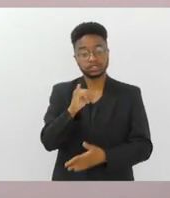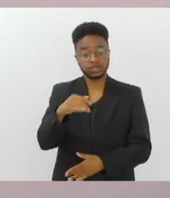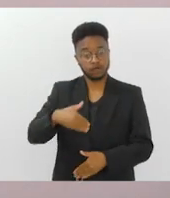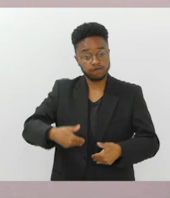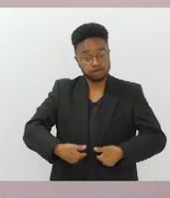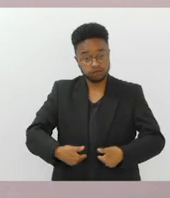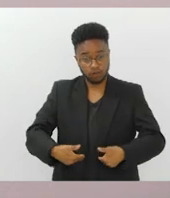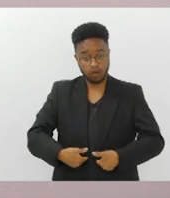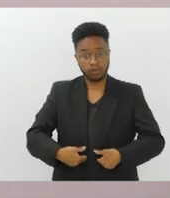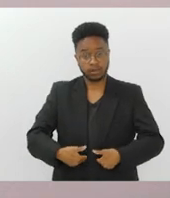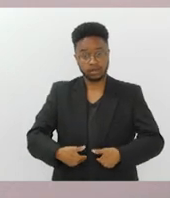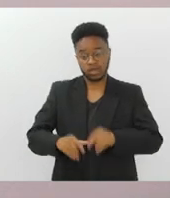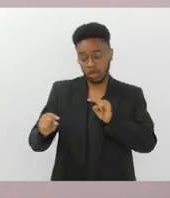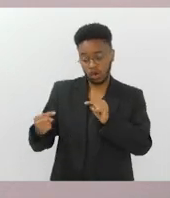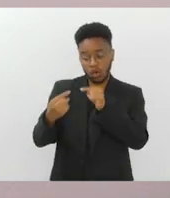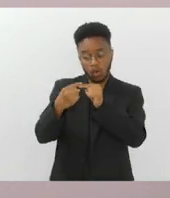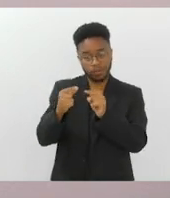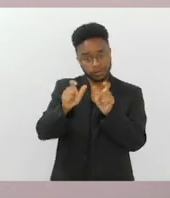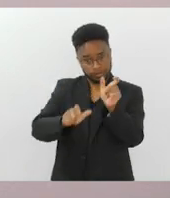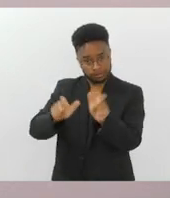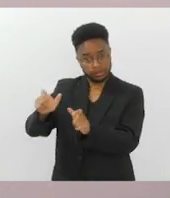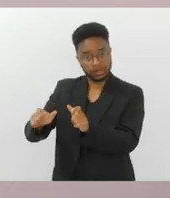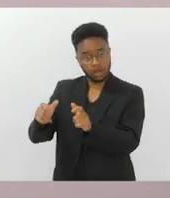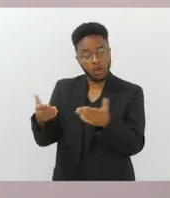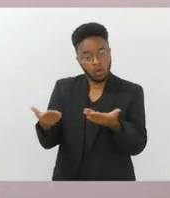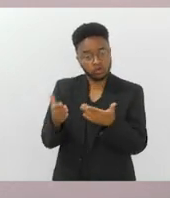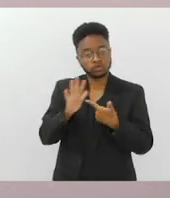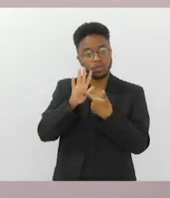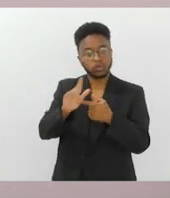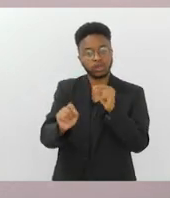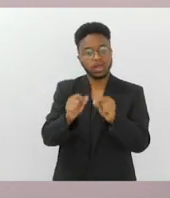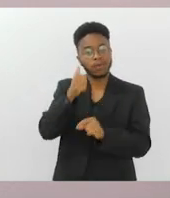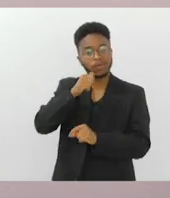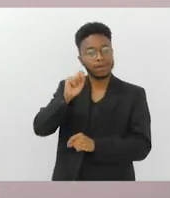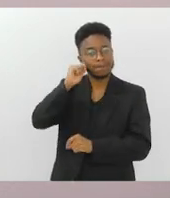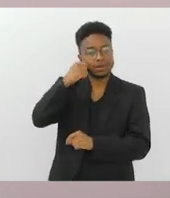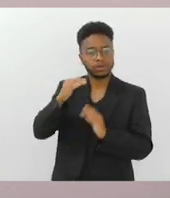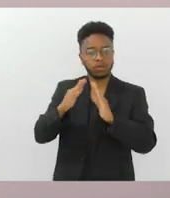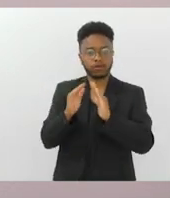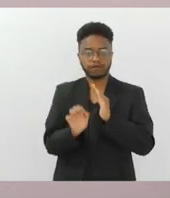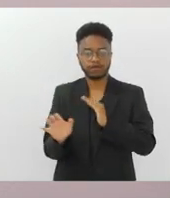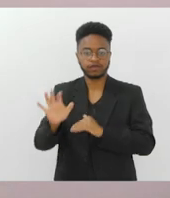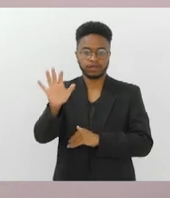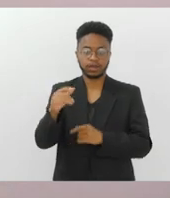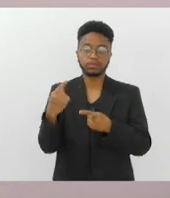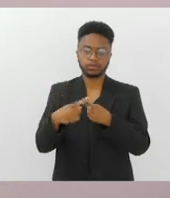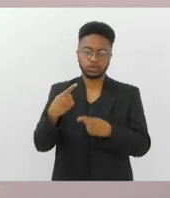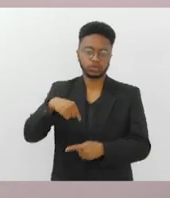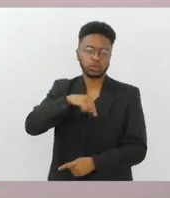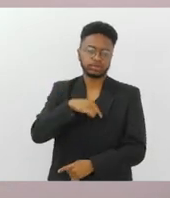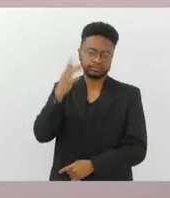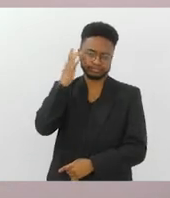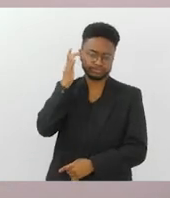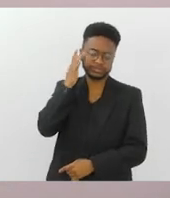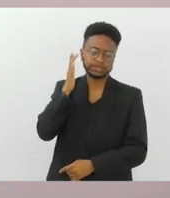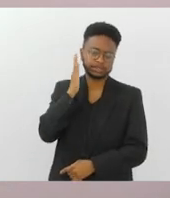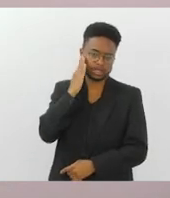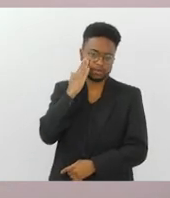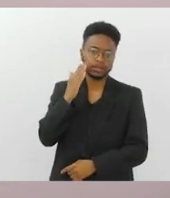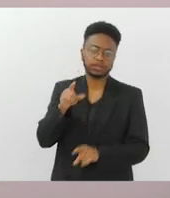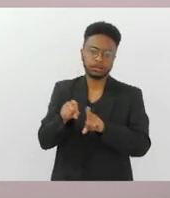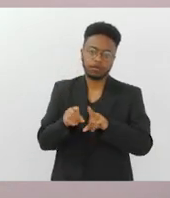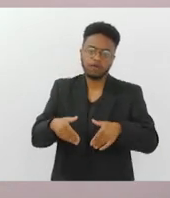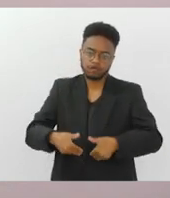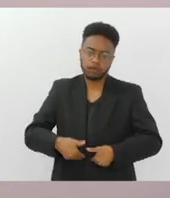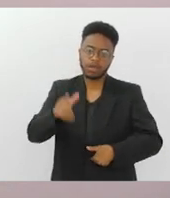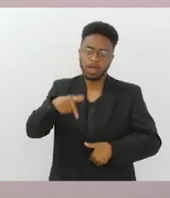uma cara, a fome perfila hoje uma mulher preta da favela. E a gente sabe que a fome também é um projeto político